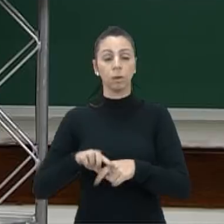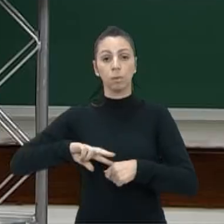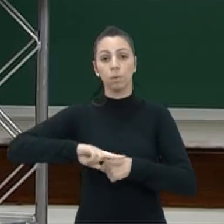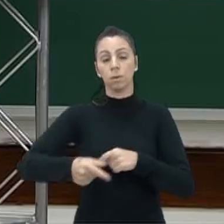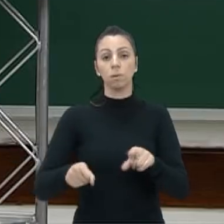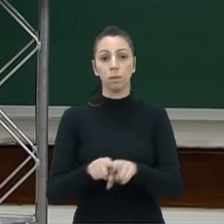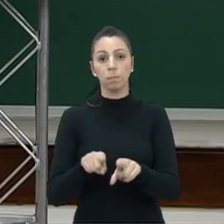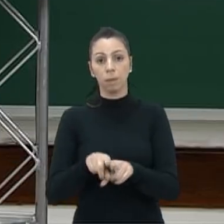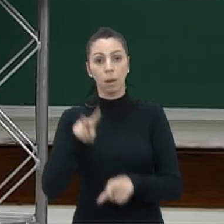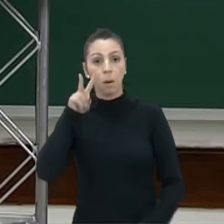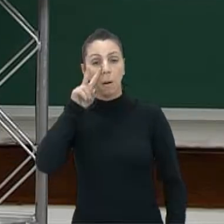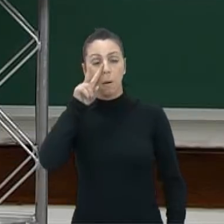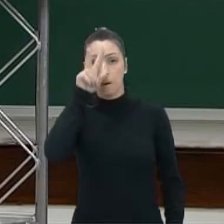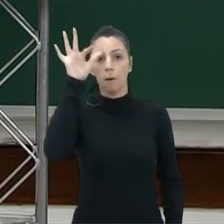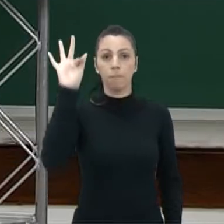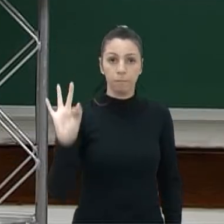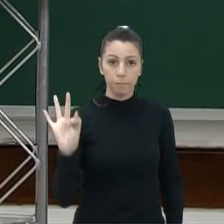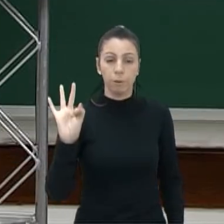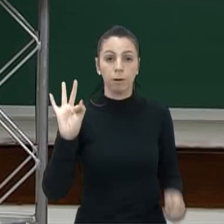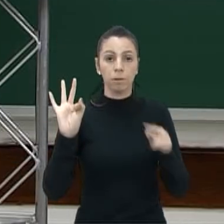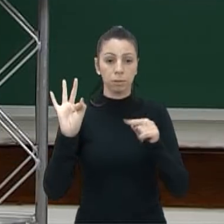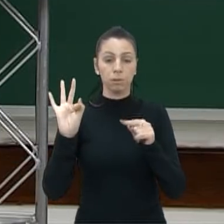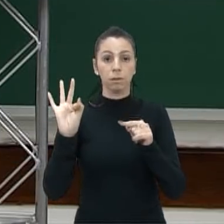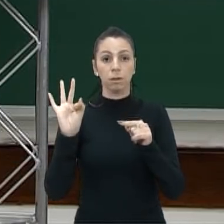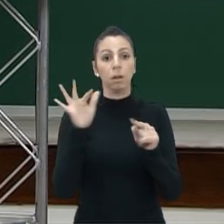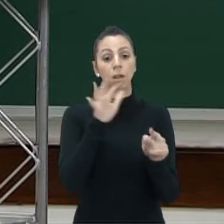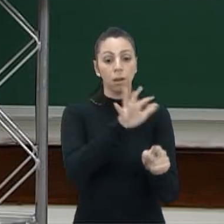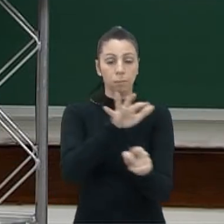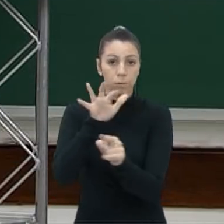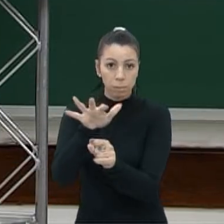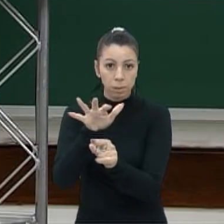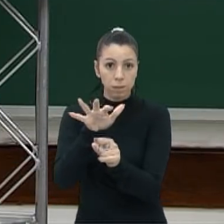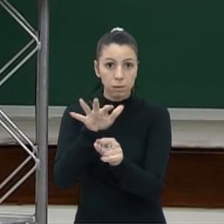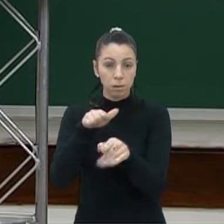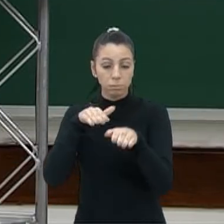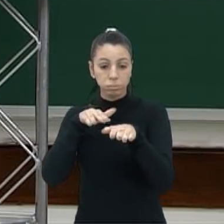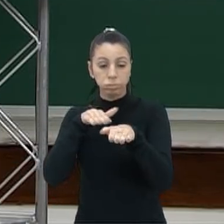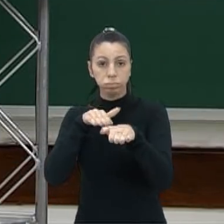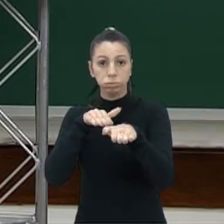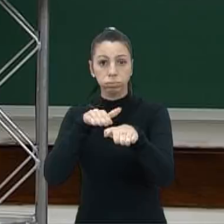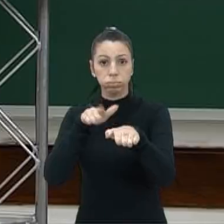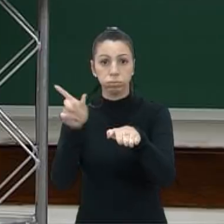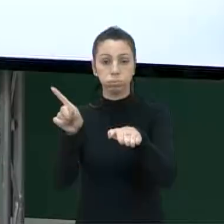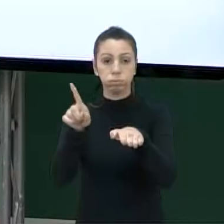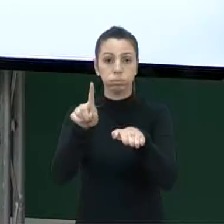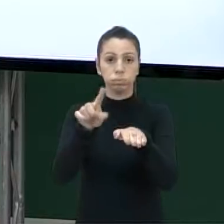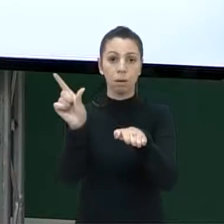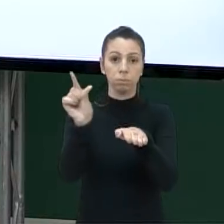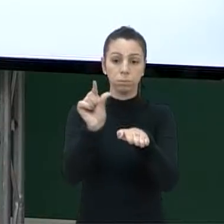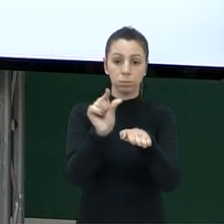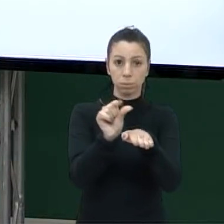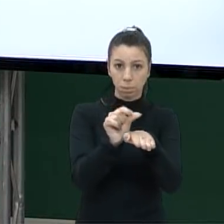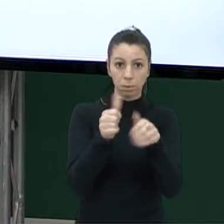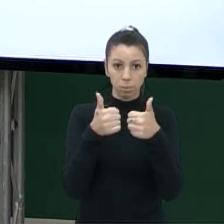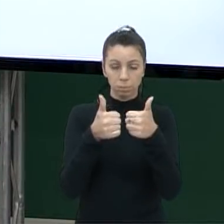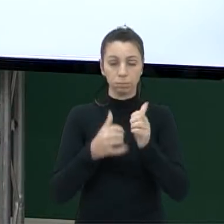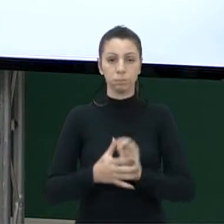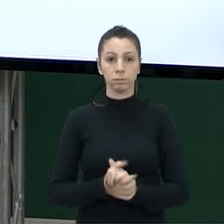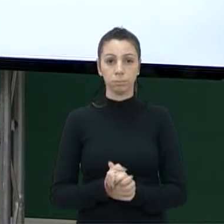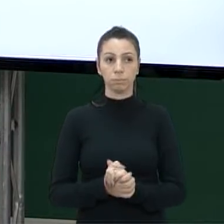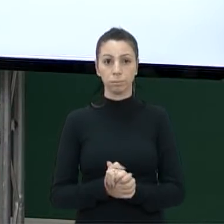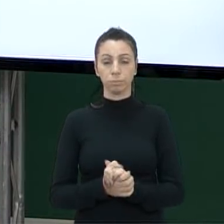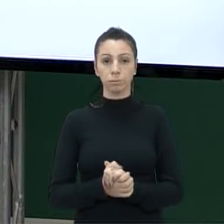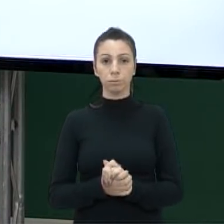alguma força atuando sobre ele, ou forças atuando sobre ele, e essa resultante ela será não nula. Beleza? O